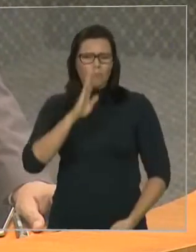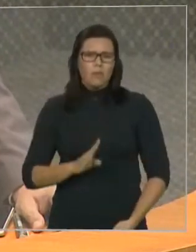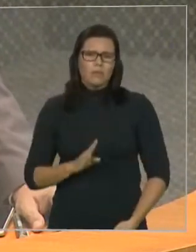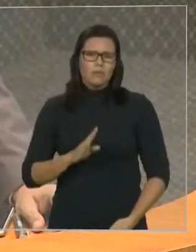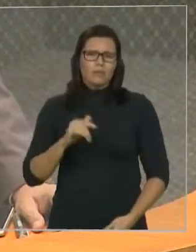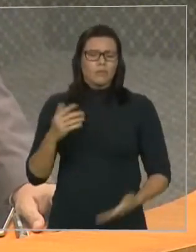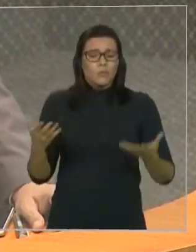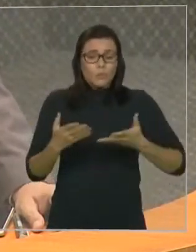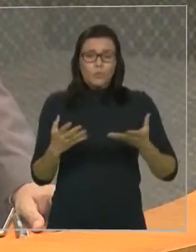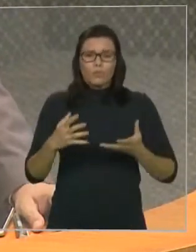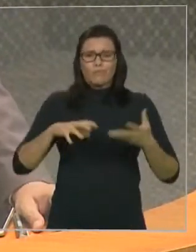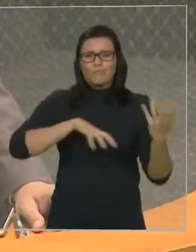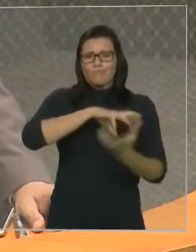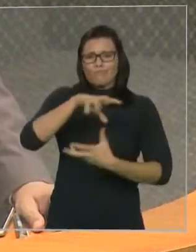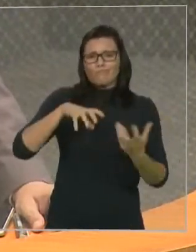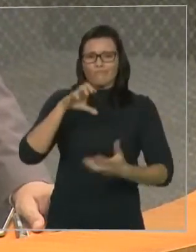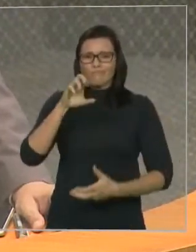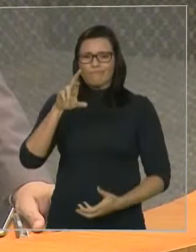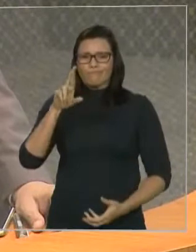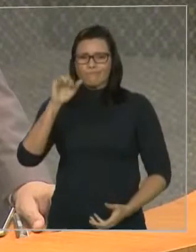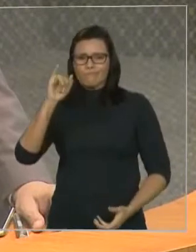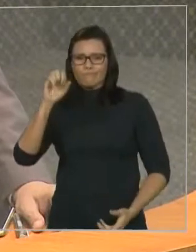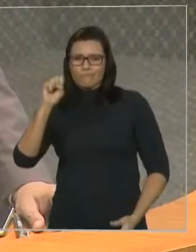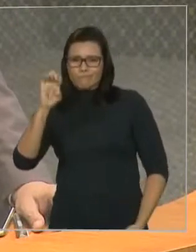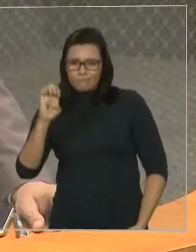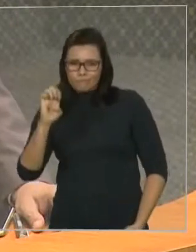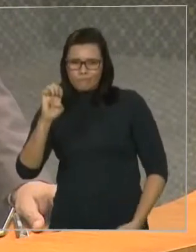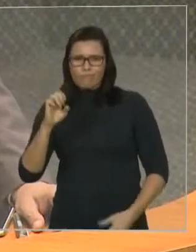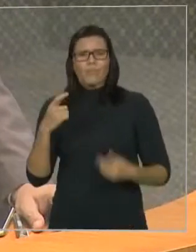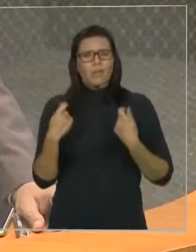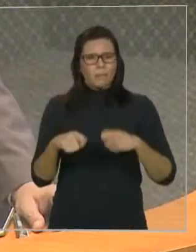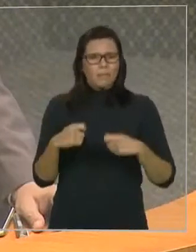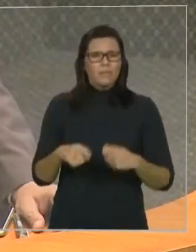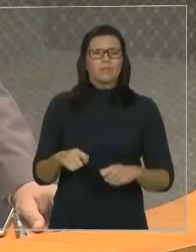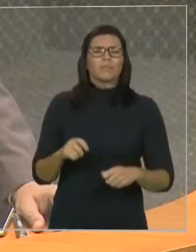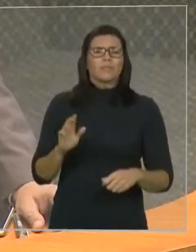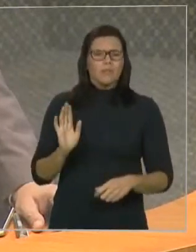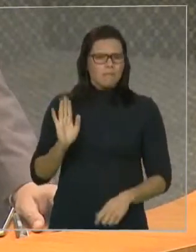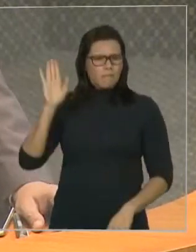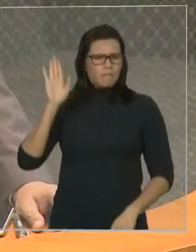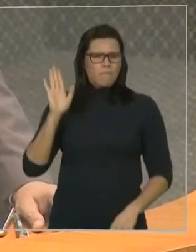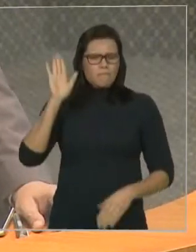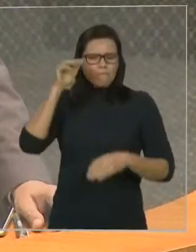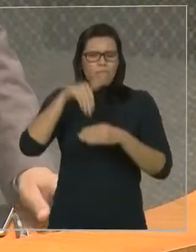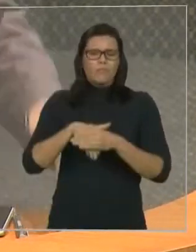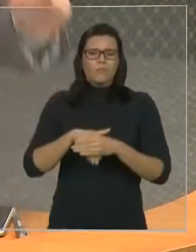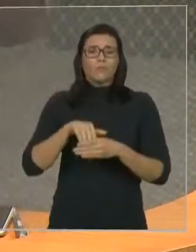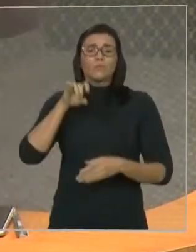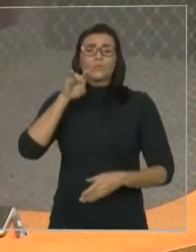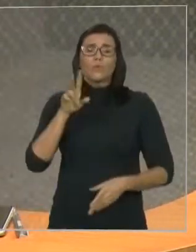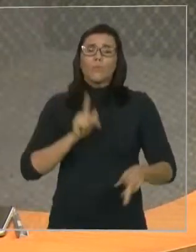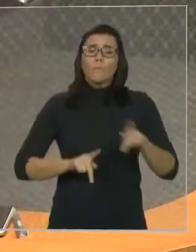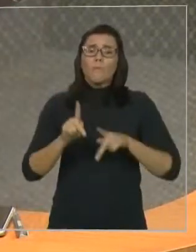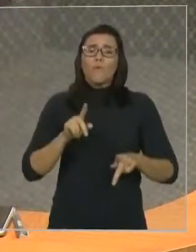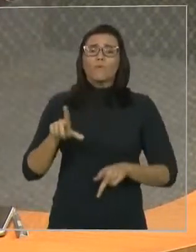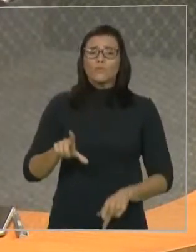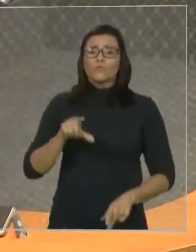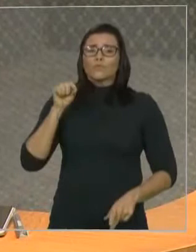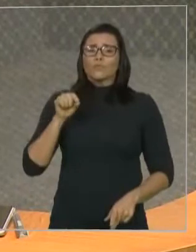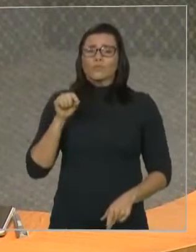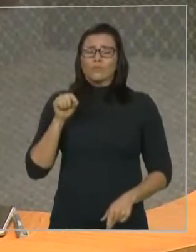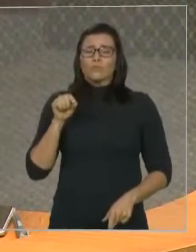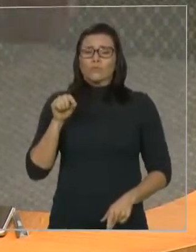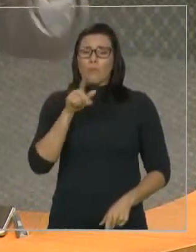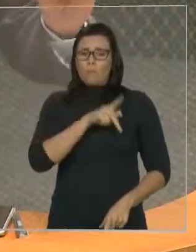preciso eleição. Somente a participação do povo pode resolver os rumos do país. E eu duvido